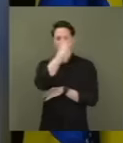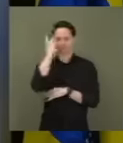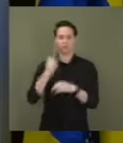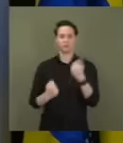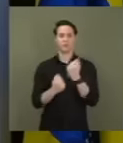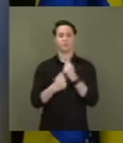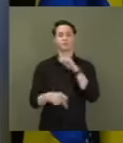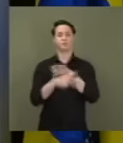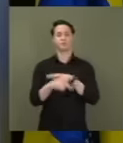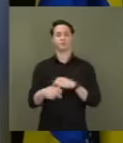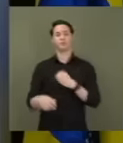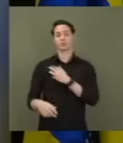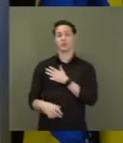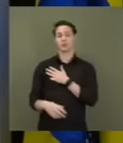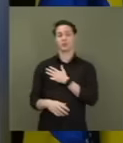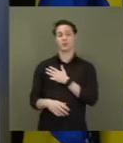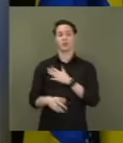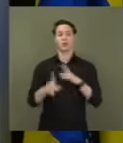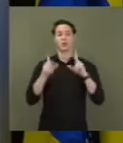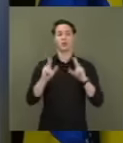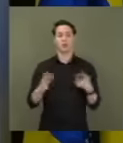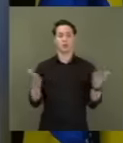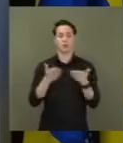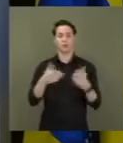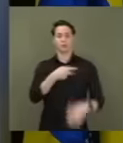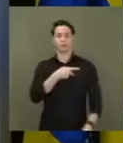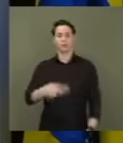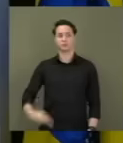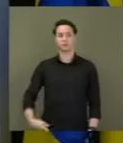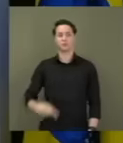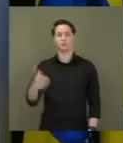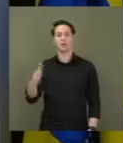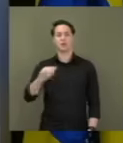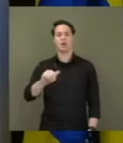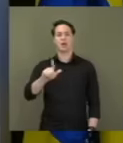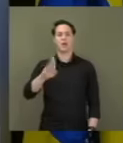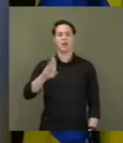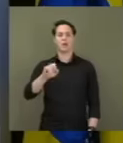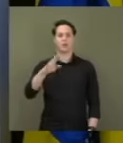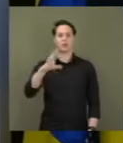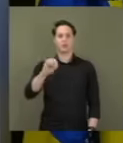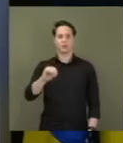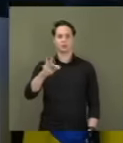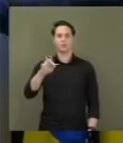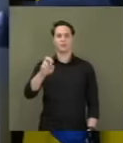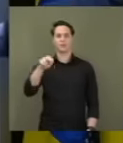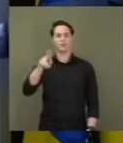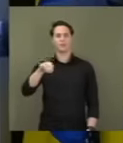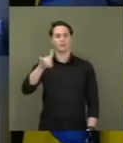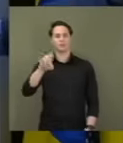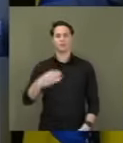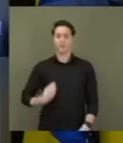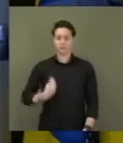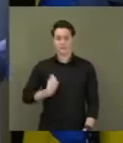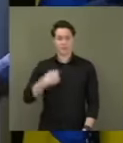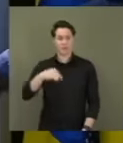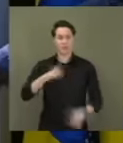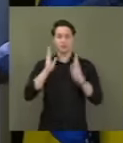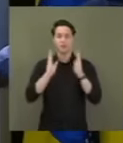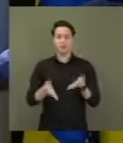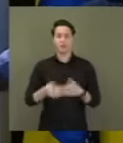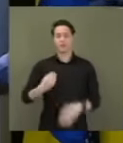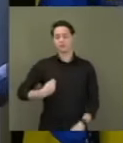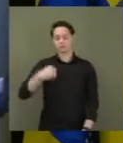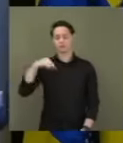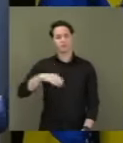Lula, como é o caso do atual presidente Alberto Fernandes, que esteve aqui